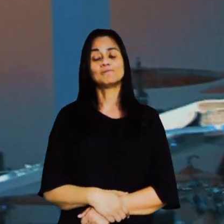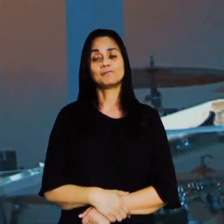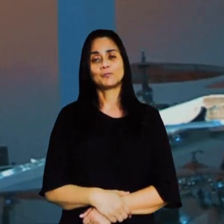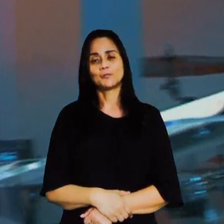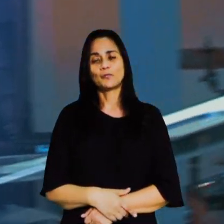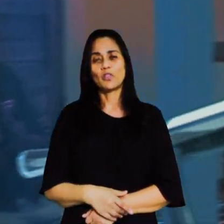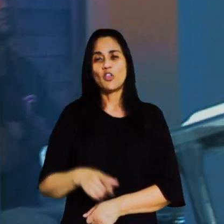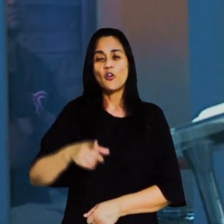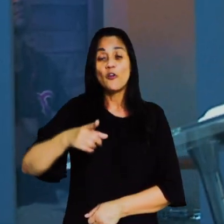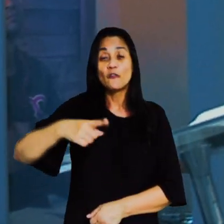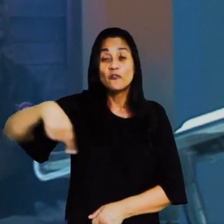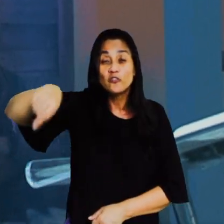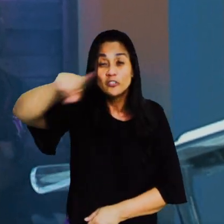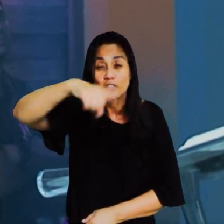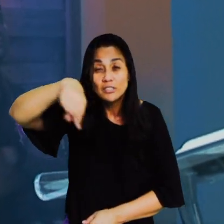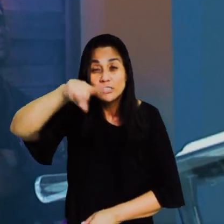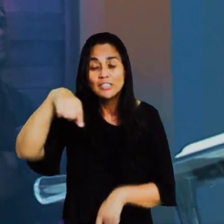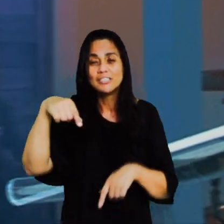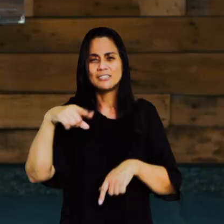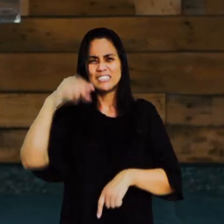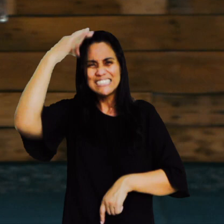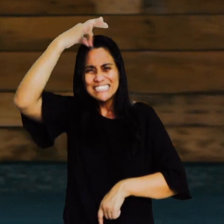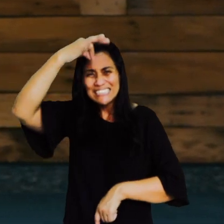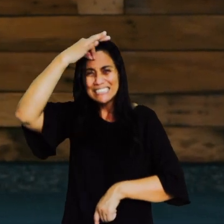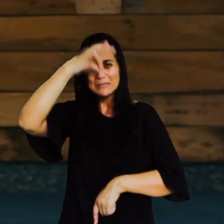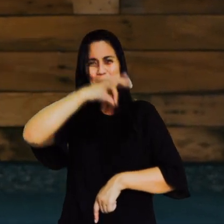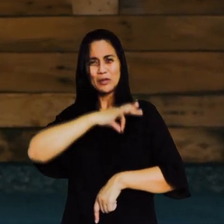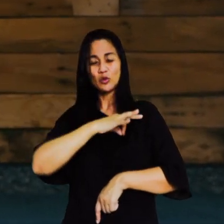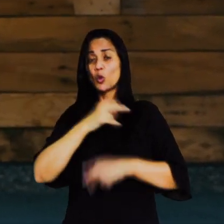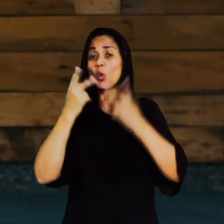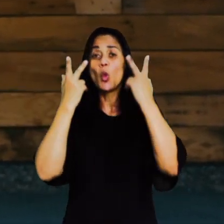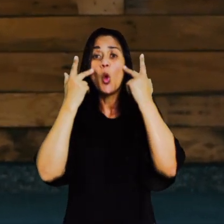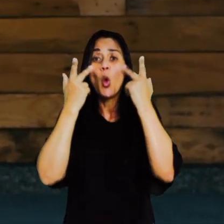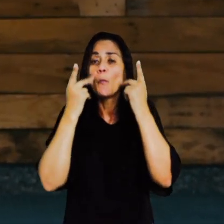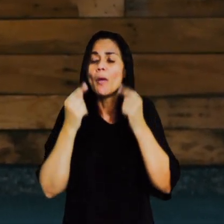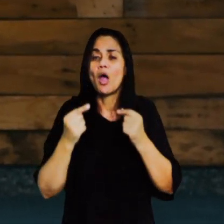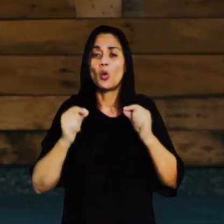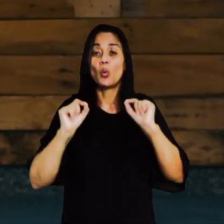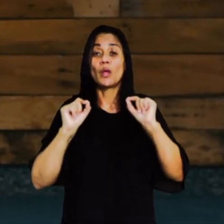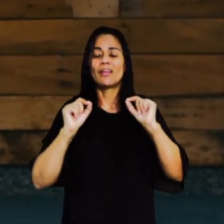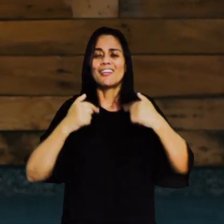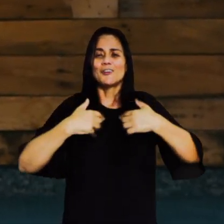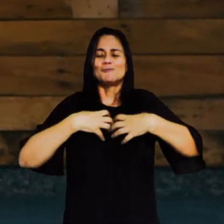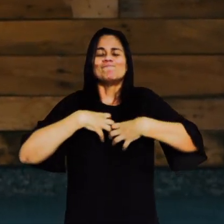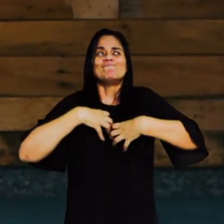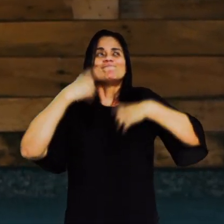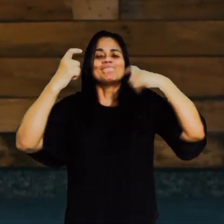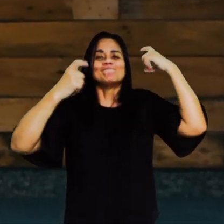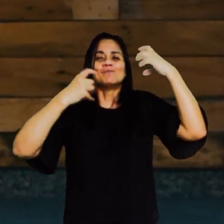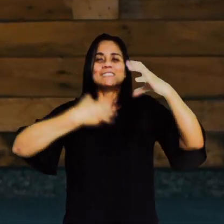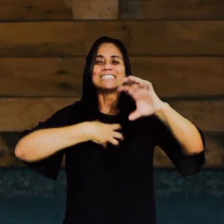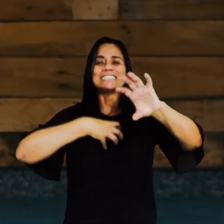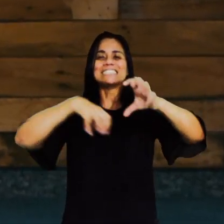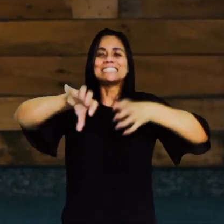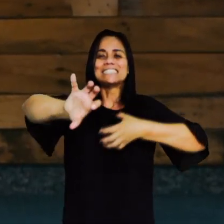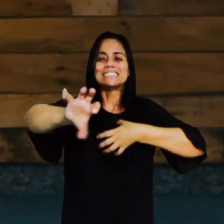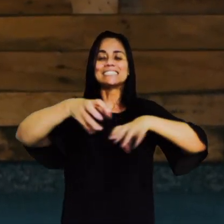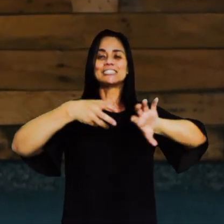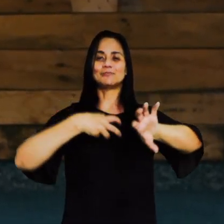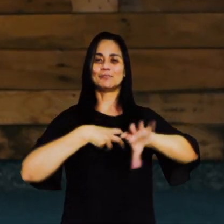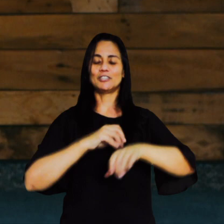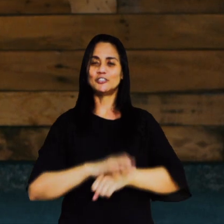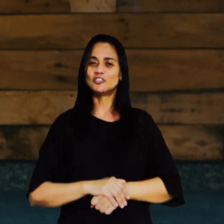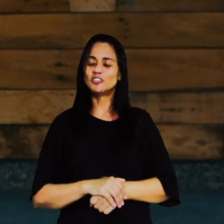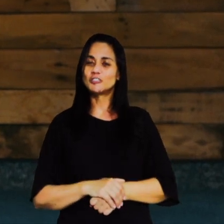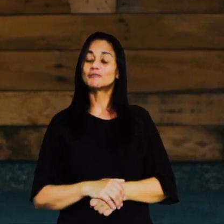Se você tem o Espírito de Deus, é natural você se preocupar com o próximo. E